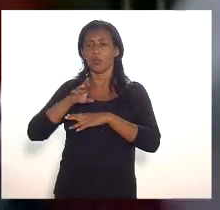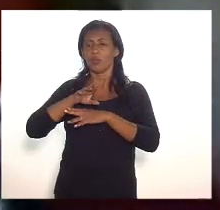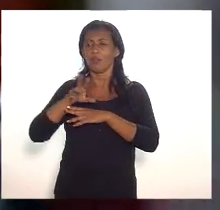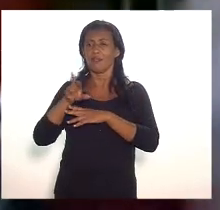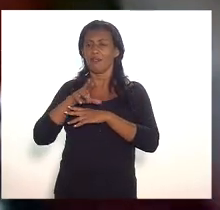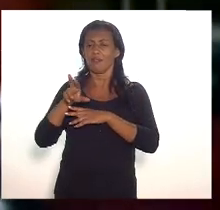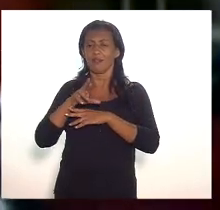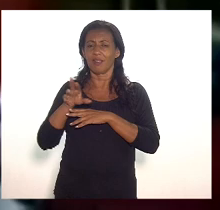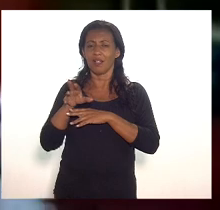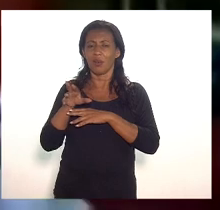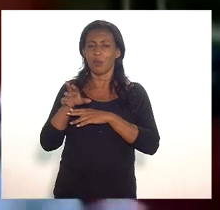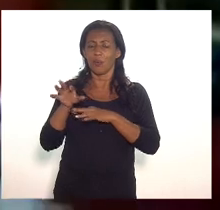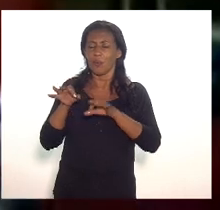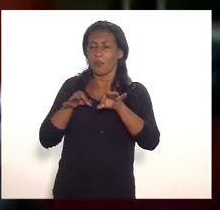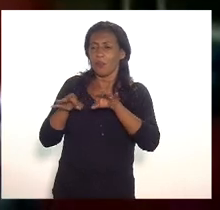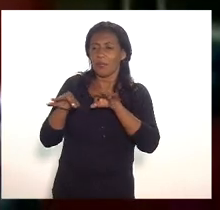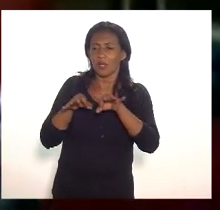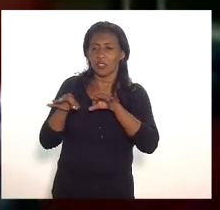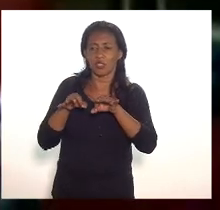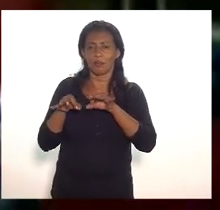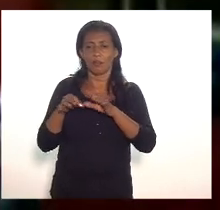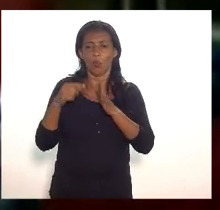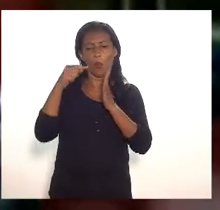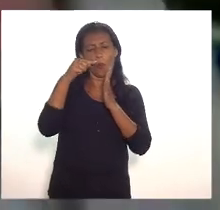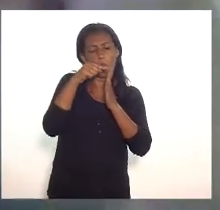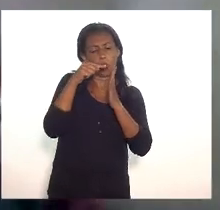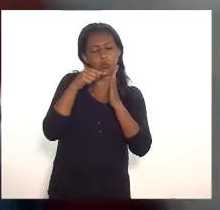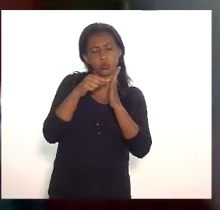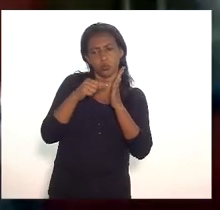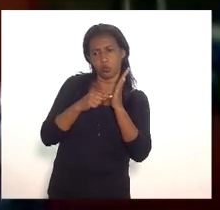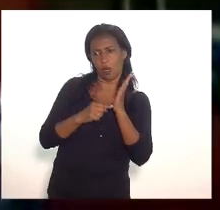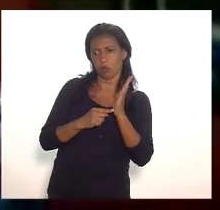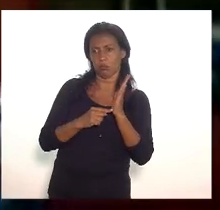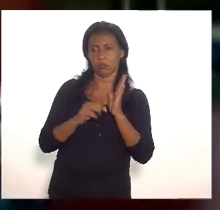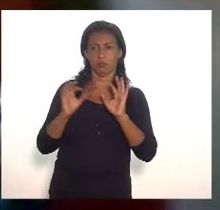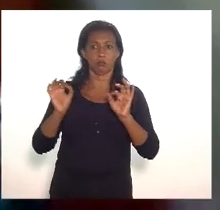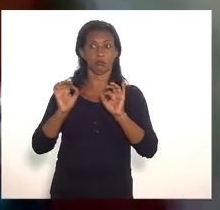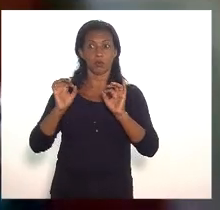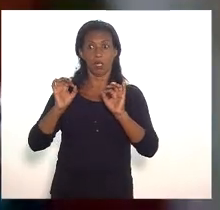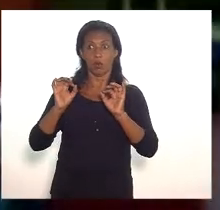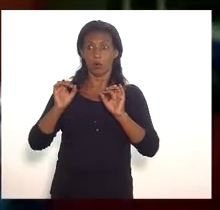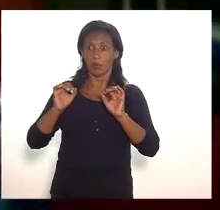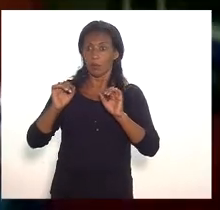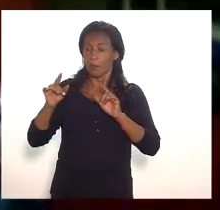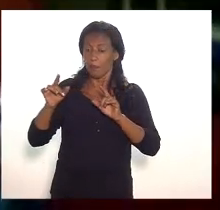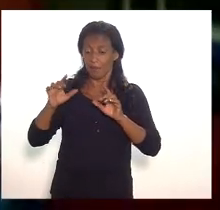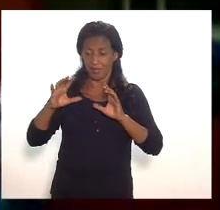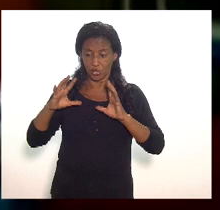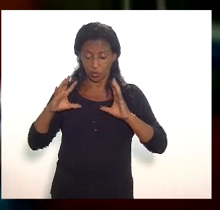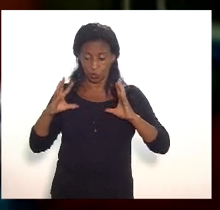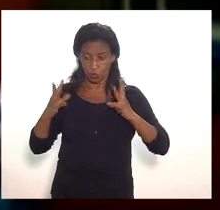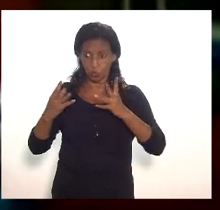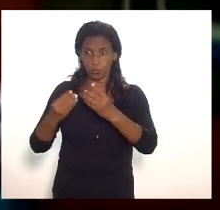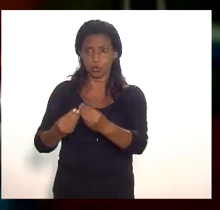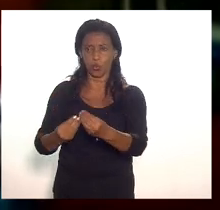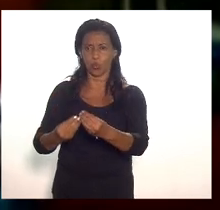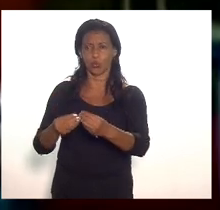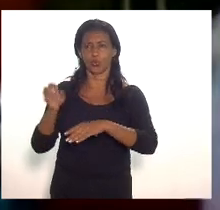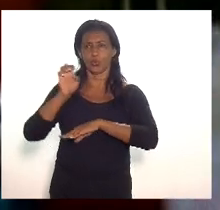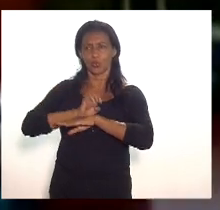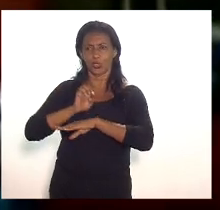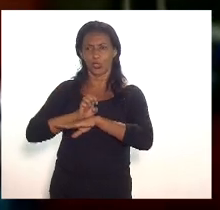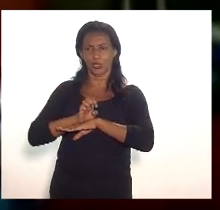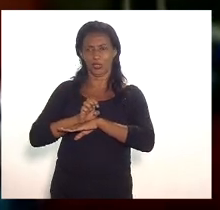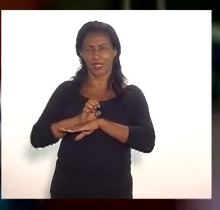pontuais, planejamentos pontuais. Não, um planejamento global do governo do Estado. Isto daí é